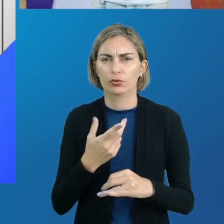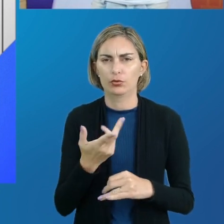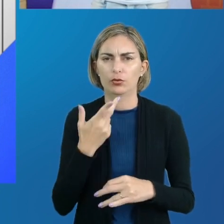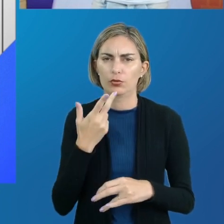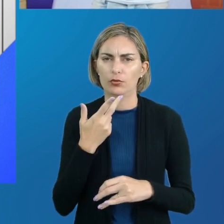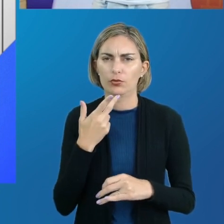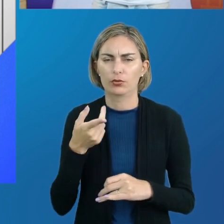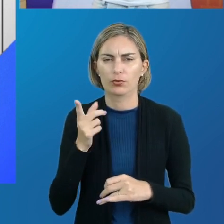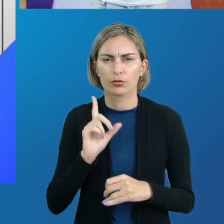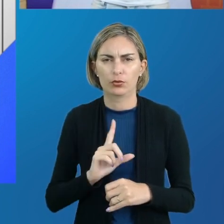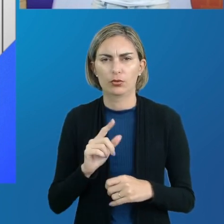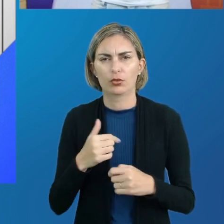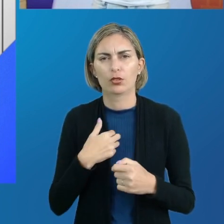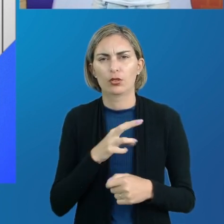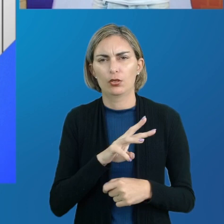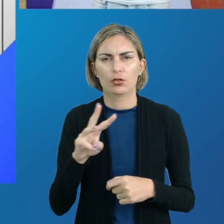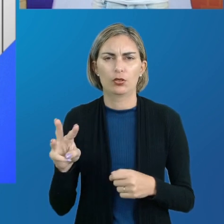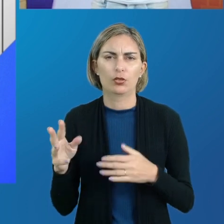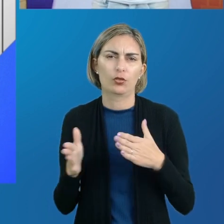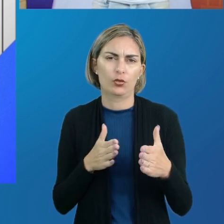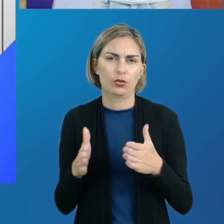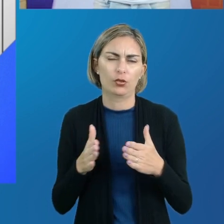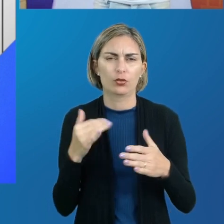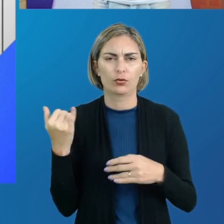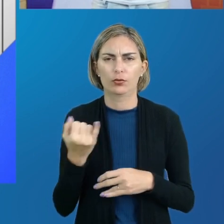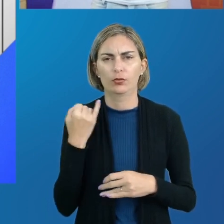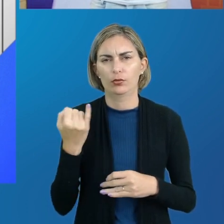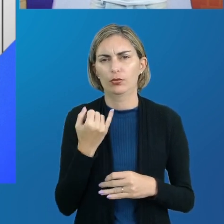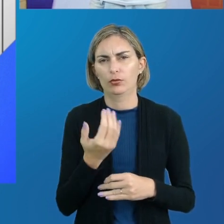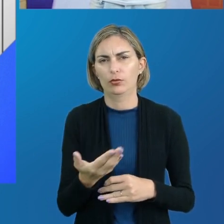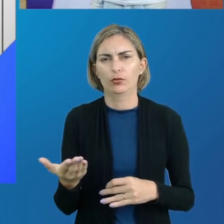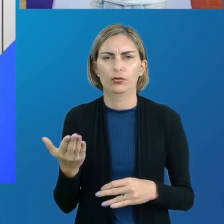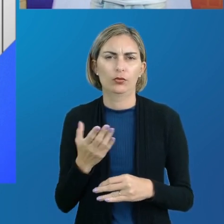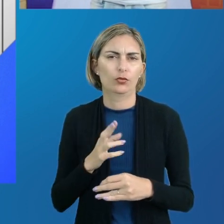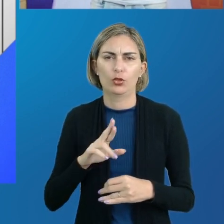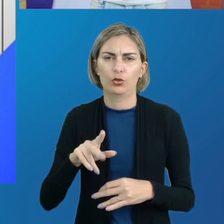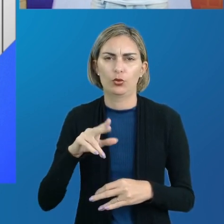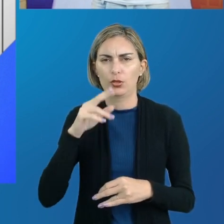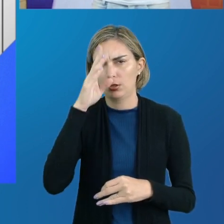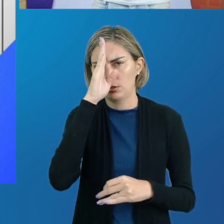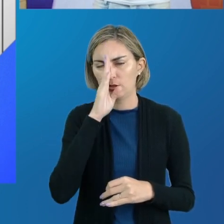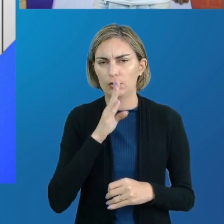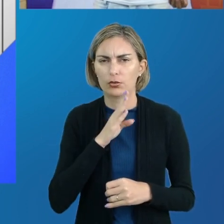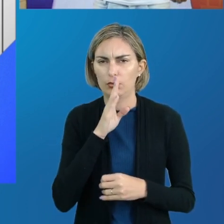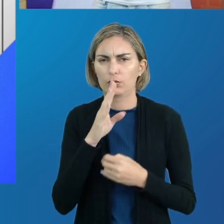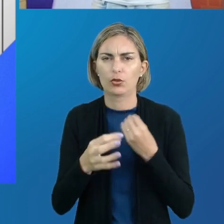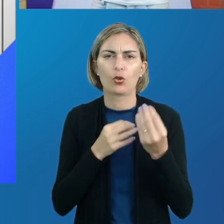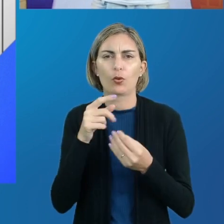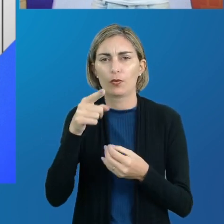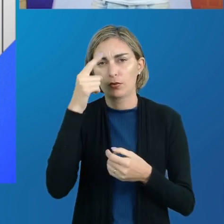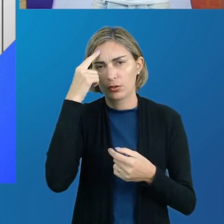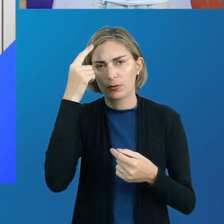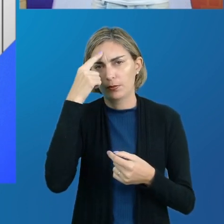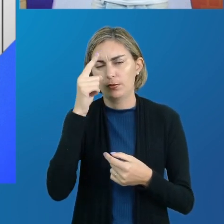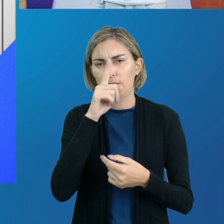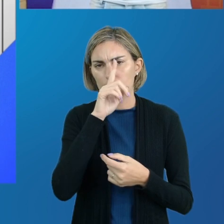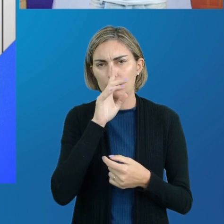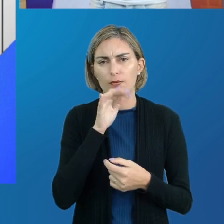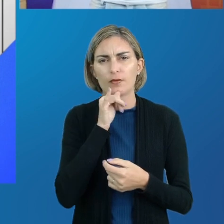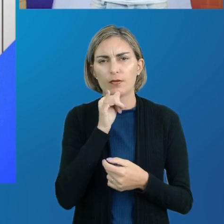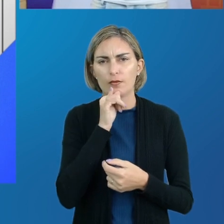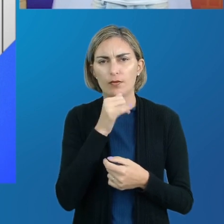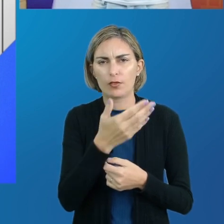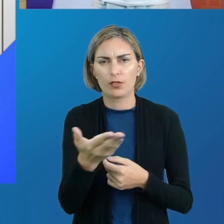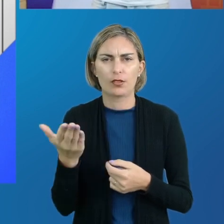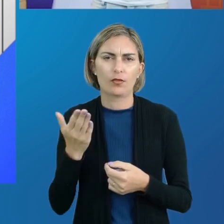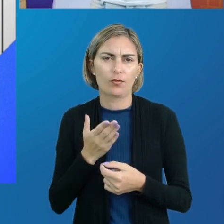antes. Bem, as redes sociais é algo muito importante a se falar. Elas não são gratuitas como você imagina. Ou seja, por exemplo, para você